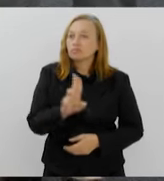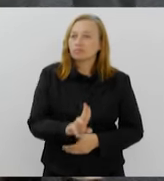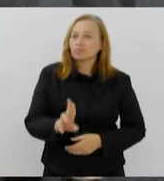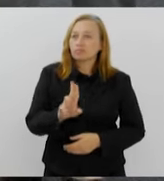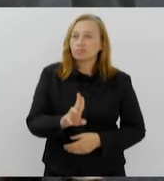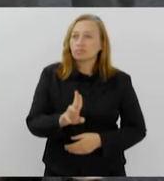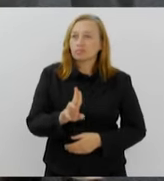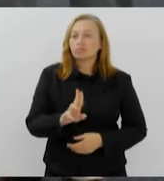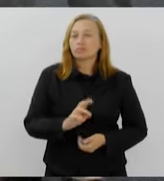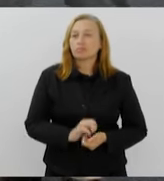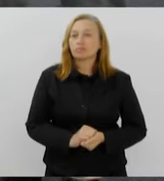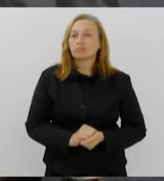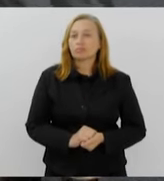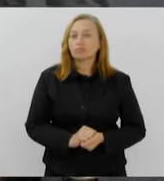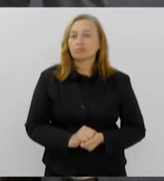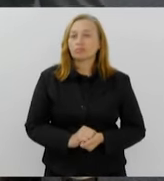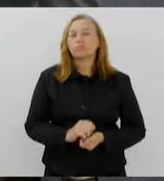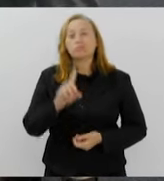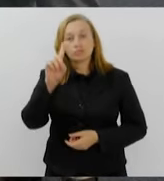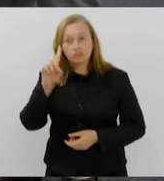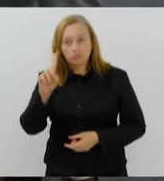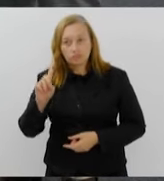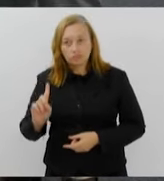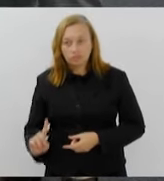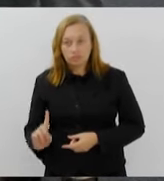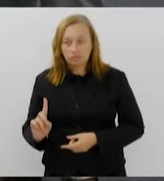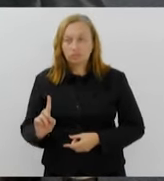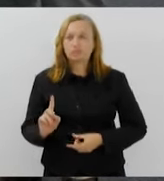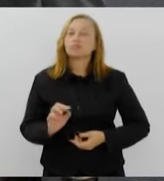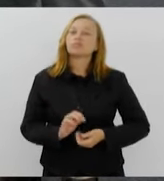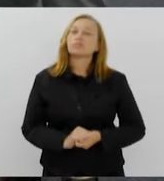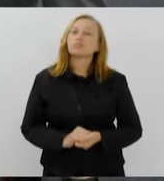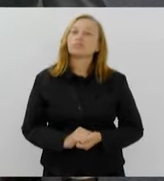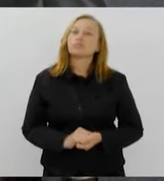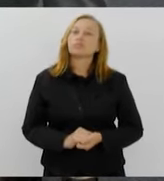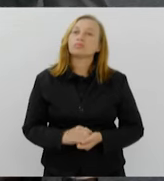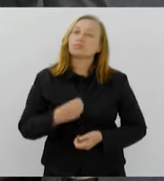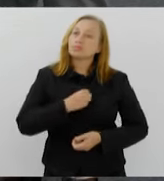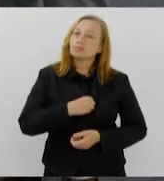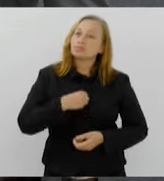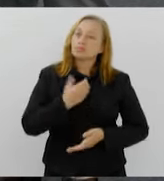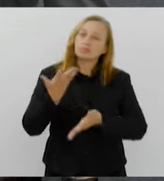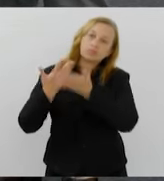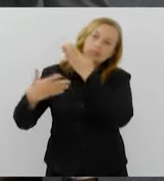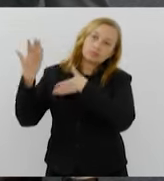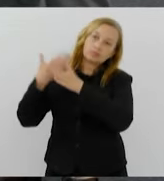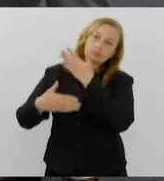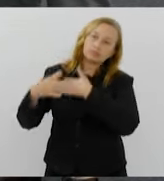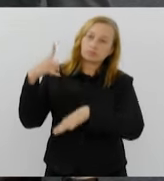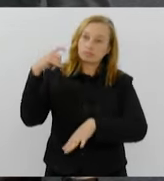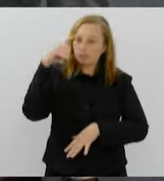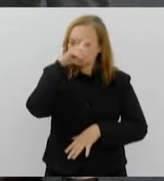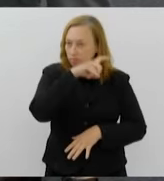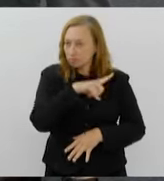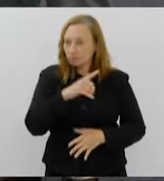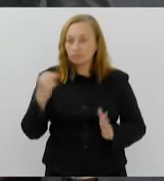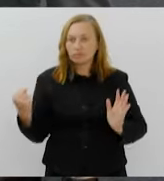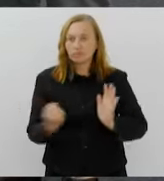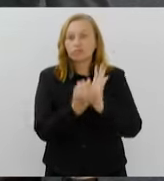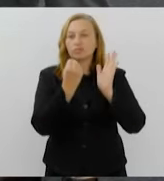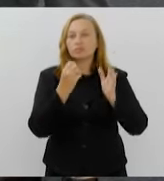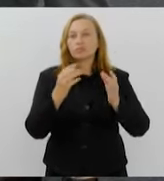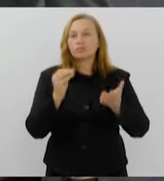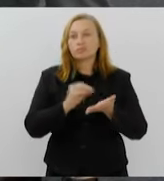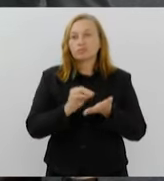por extremistas de direita que tem saudade de um passado Sombrio marcado pela falta de